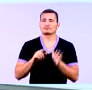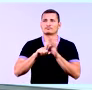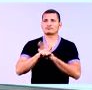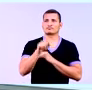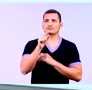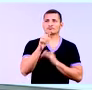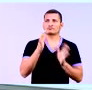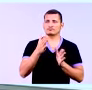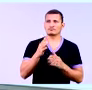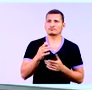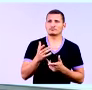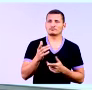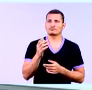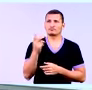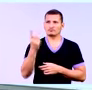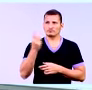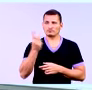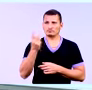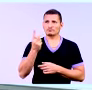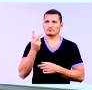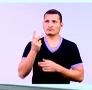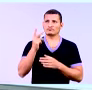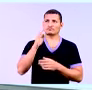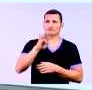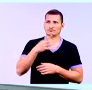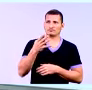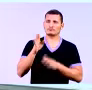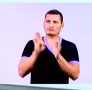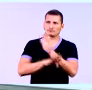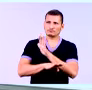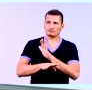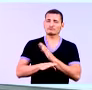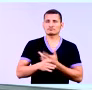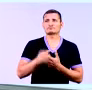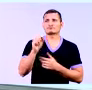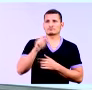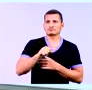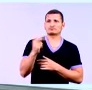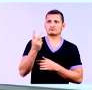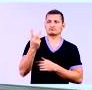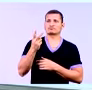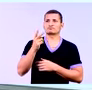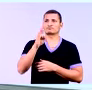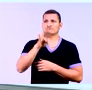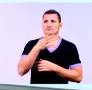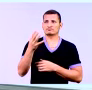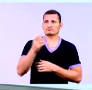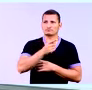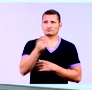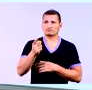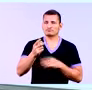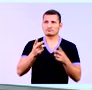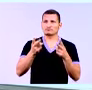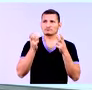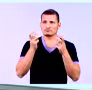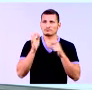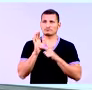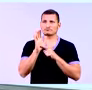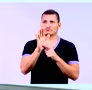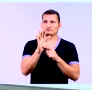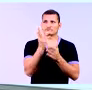executada a alteração nas 2 tabelas? Sim, a operação foi executada nas 2 tabelas. Vocês percebem pela